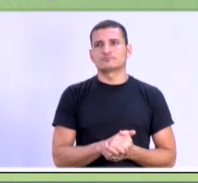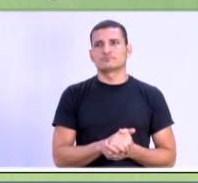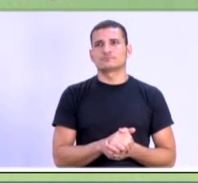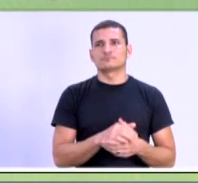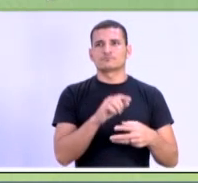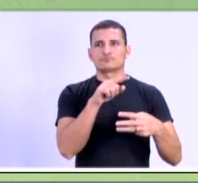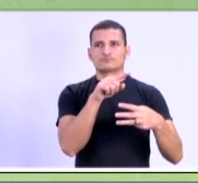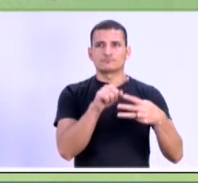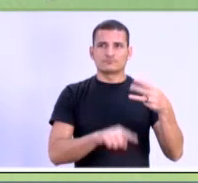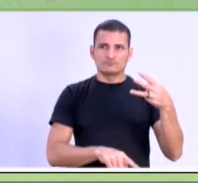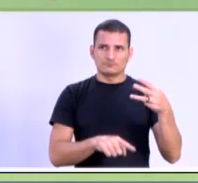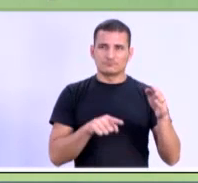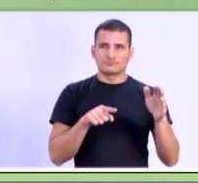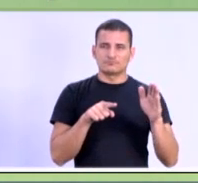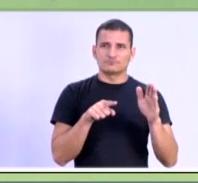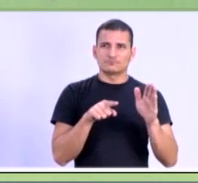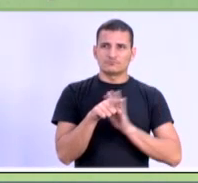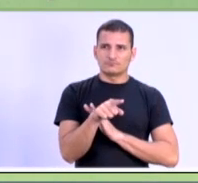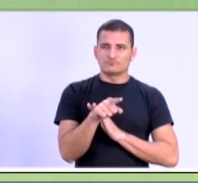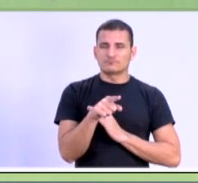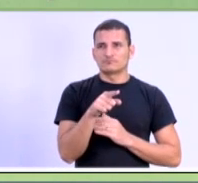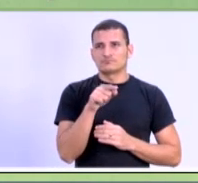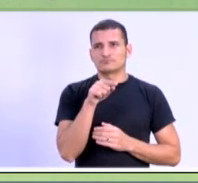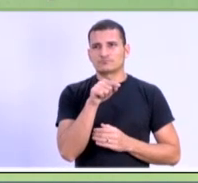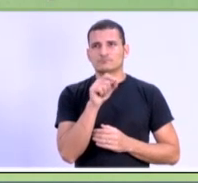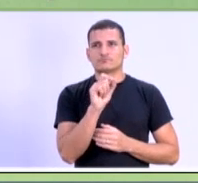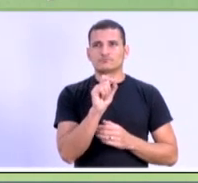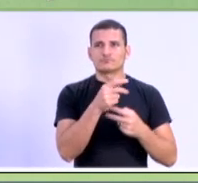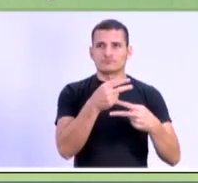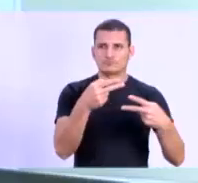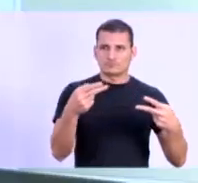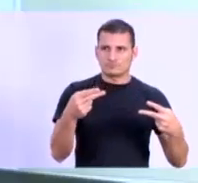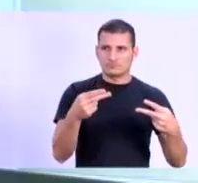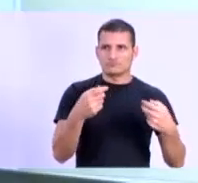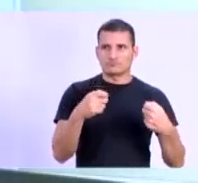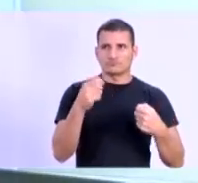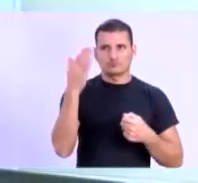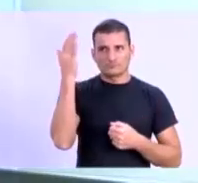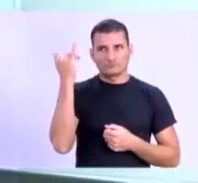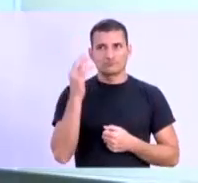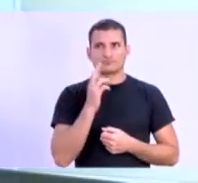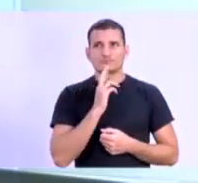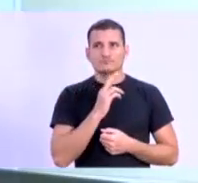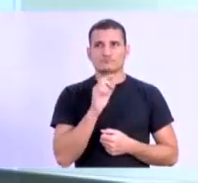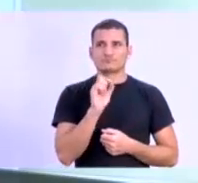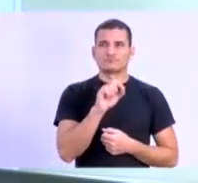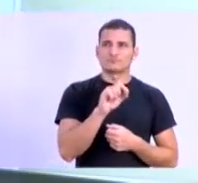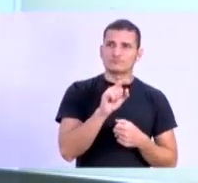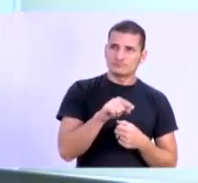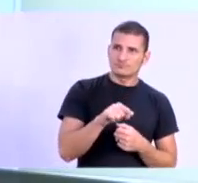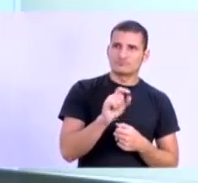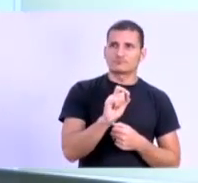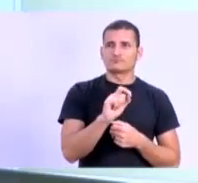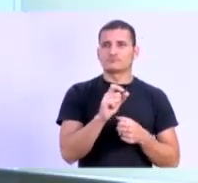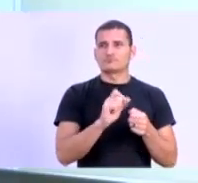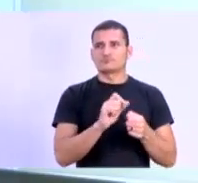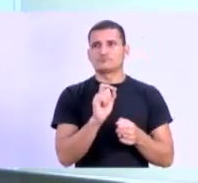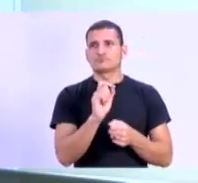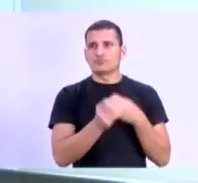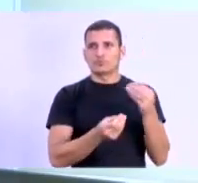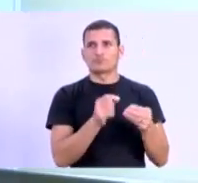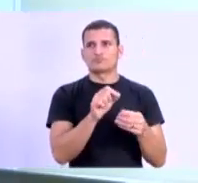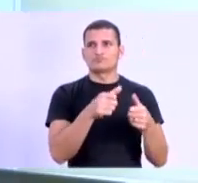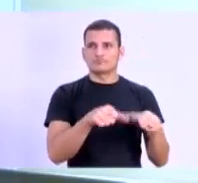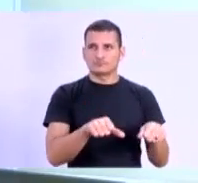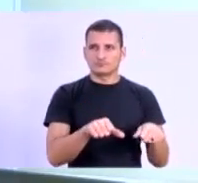perguntas, né? Na hora que eu for definir um objeto, na hora que eu for tentar classificar o objeto, eu tenho que saber responder o que ele é, o que ele faz e como é que ele está.